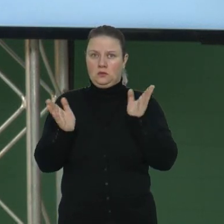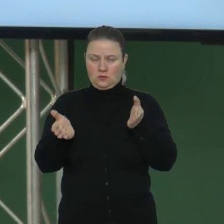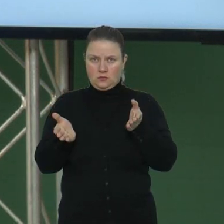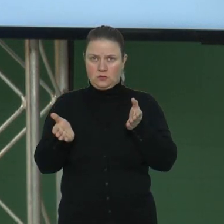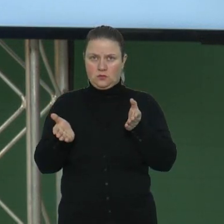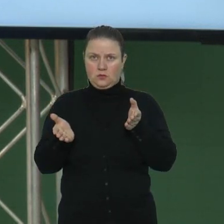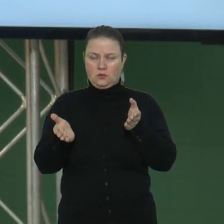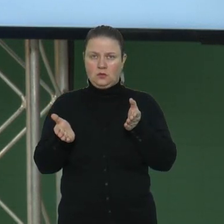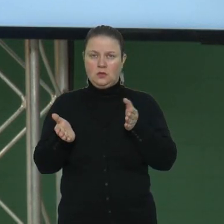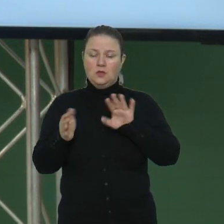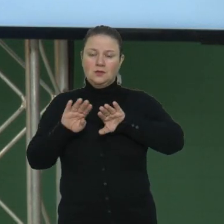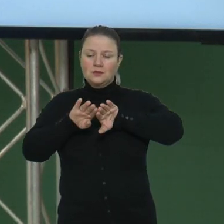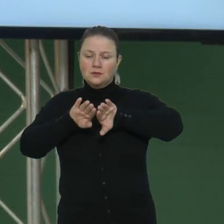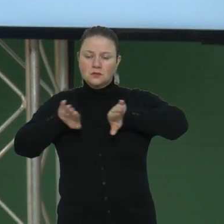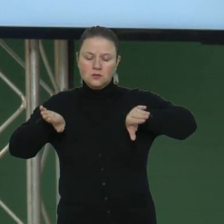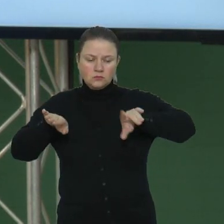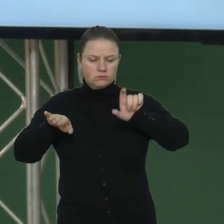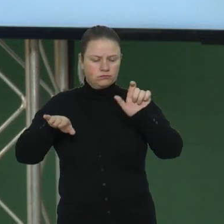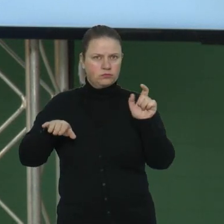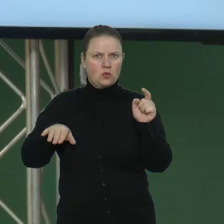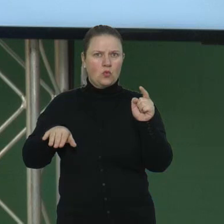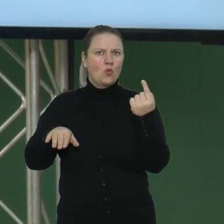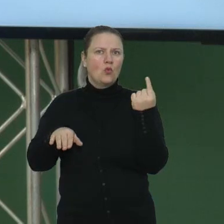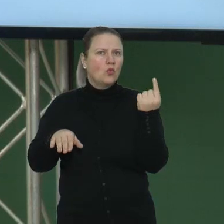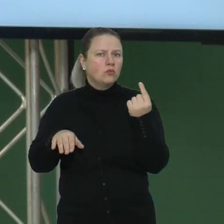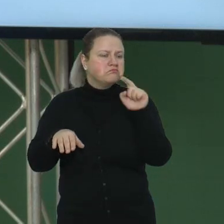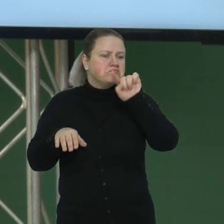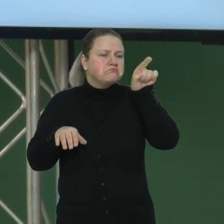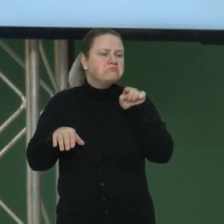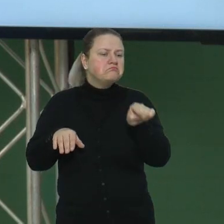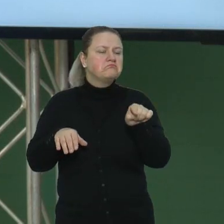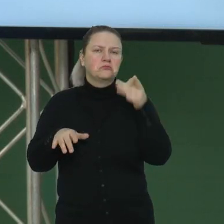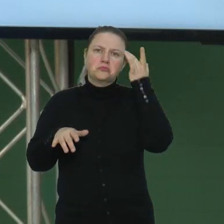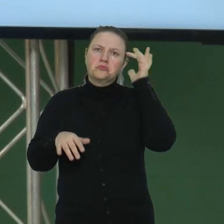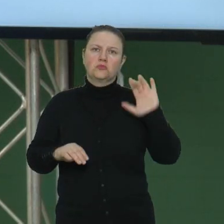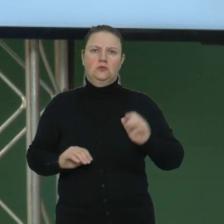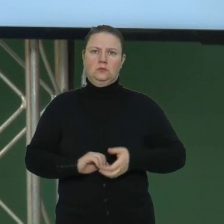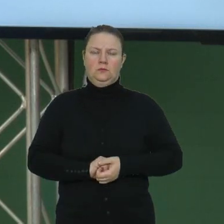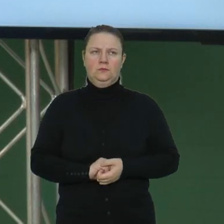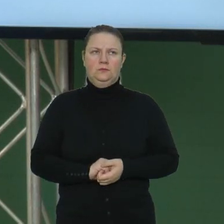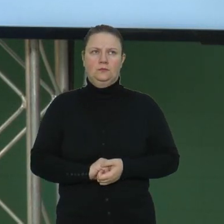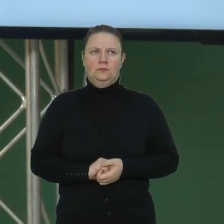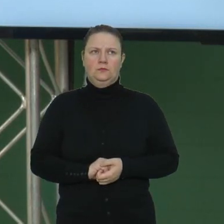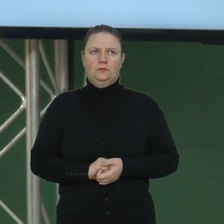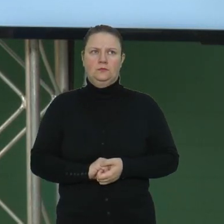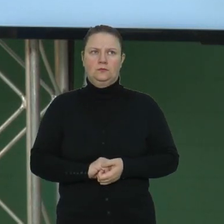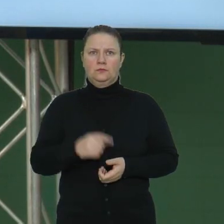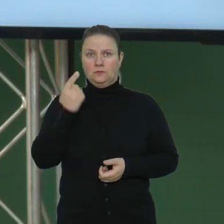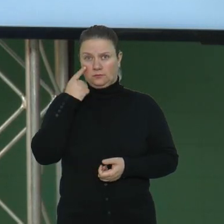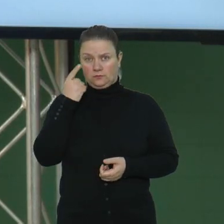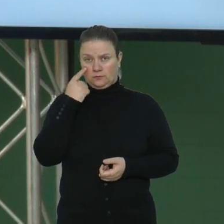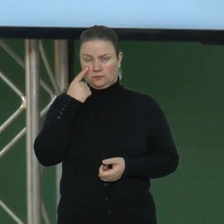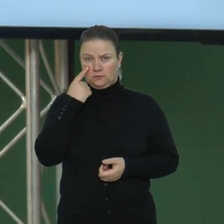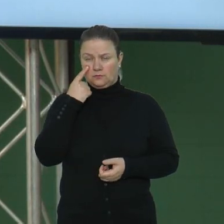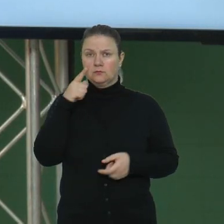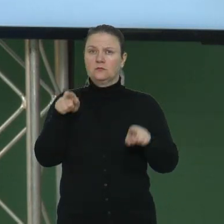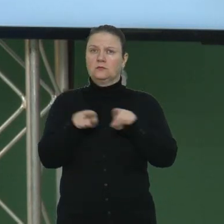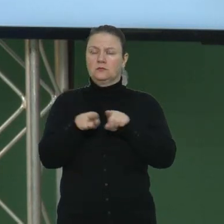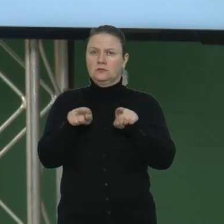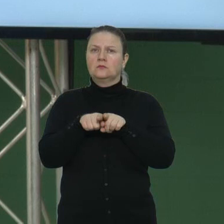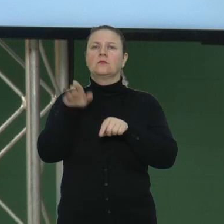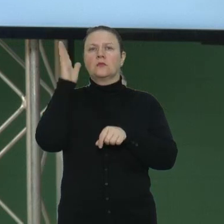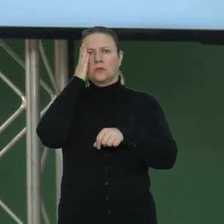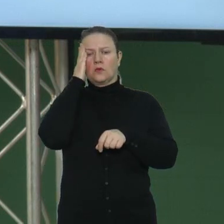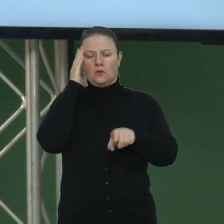Ou seja, eu tenho menos 1, que tem que ser o quê? O x tem que ser maior que o menos 1. Olha o intervalo que eu tenho aqui. E também eu sei que